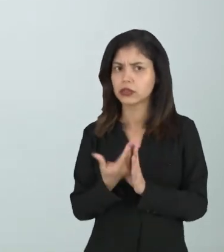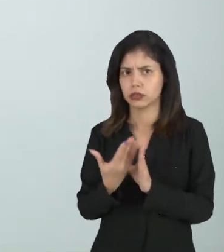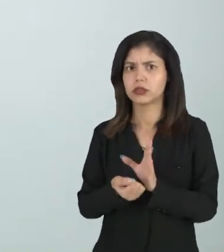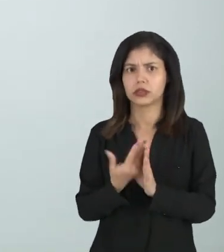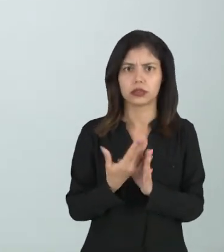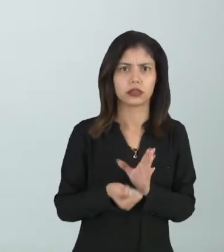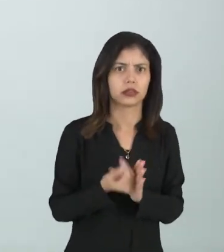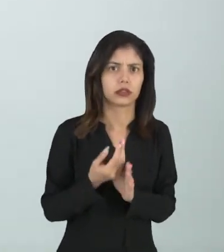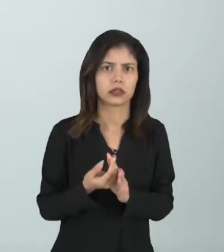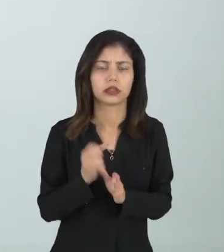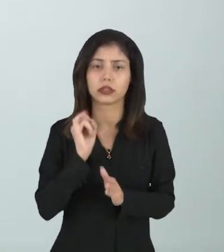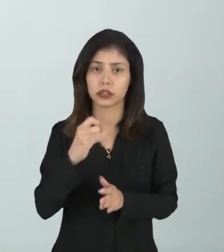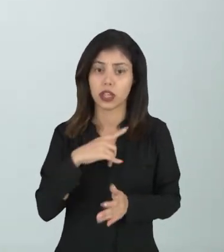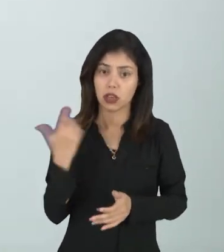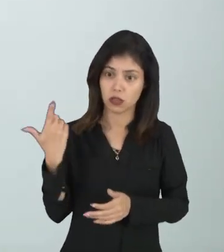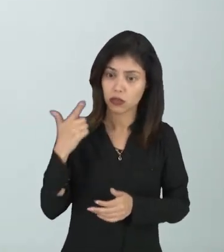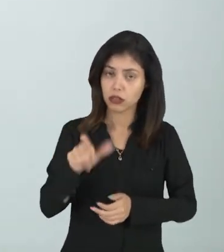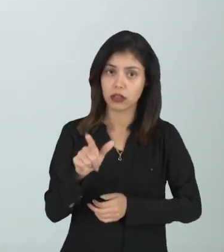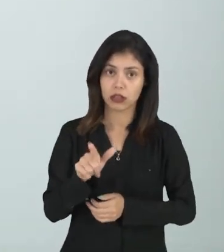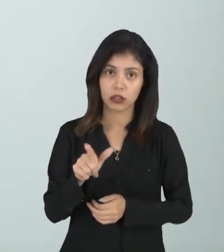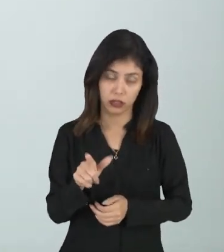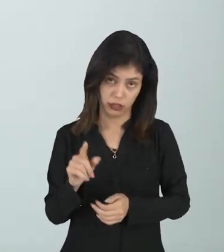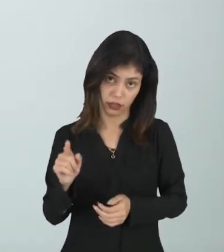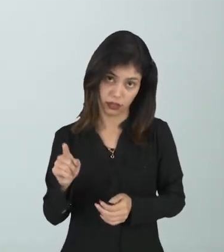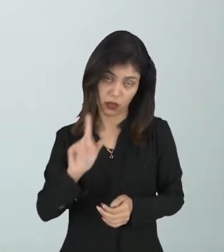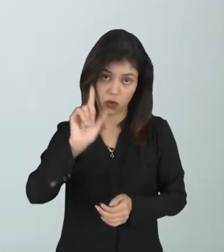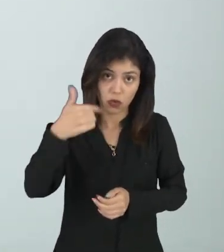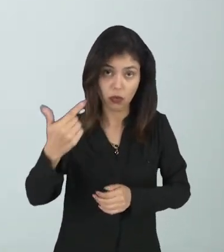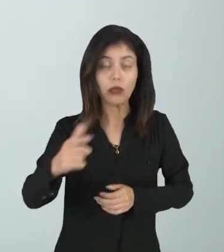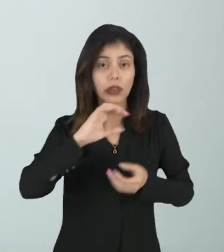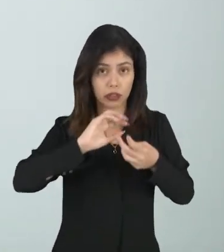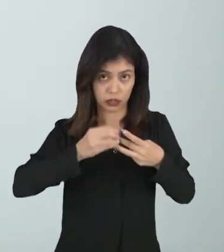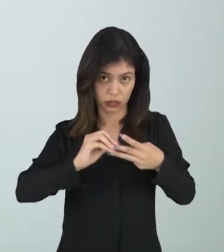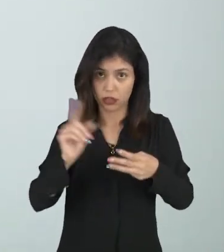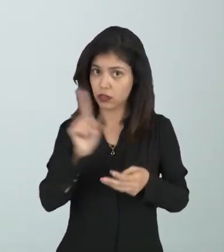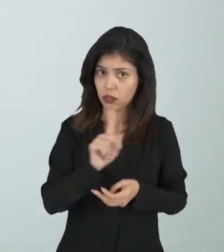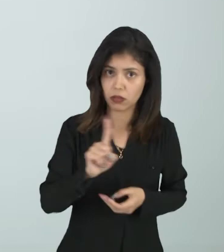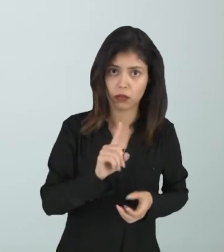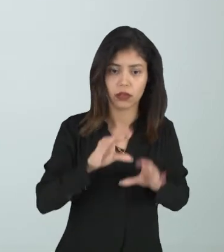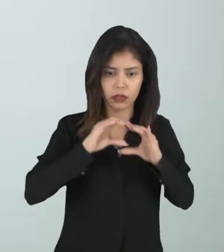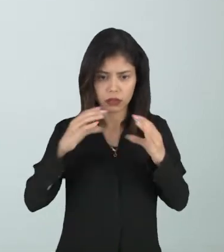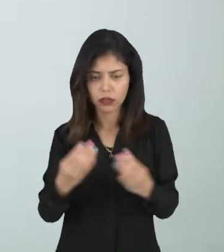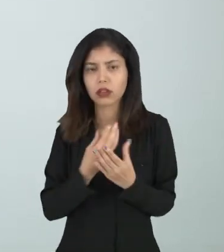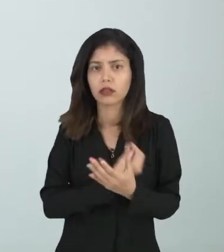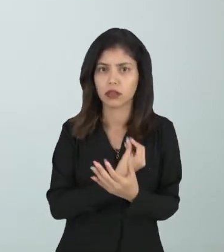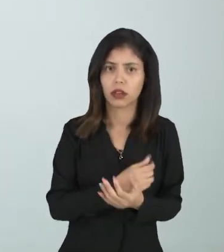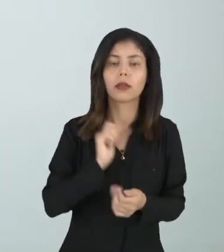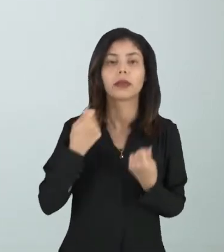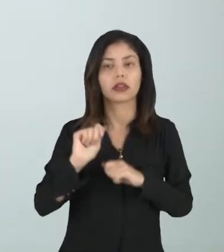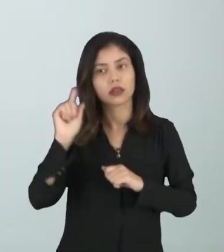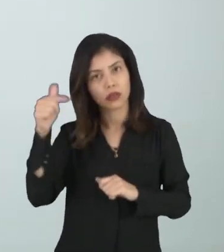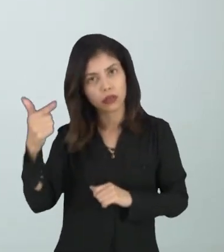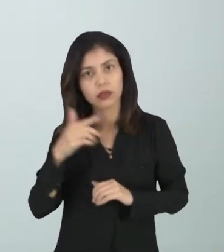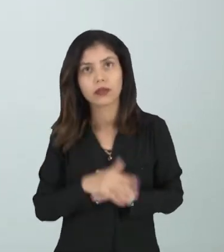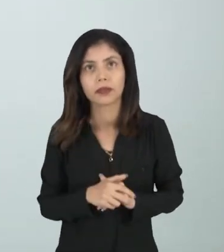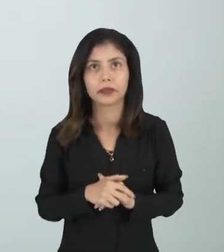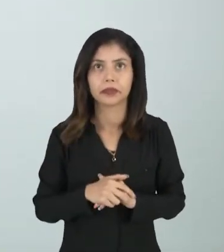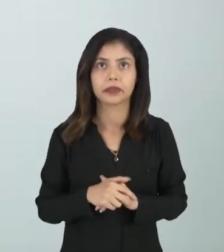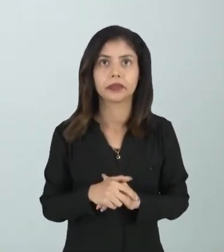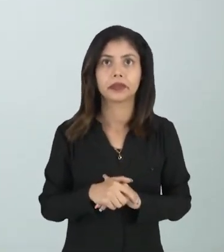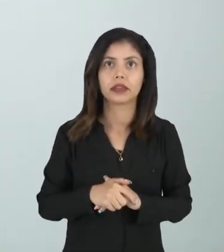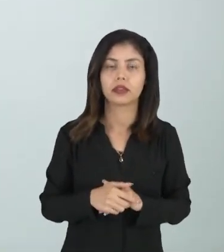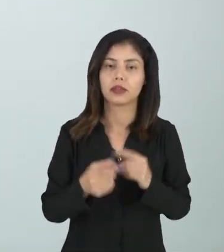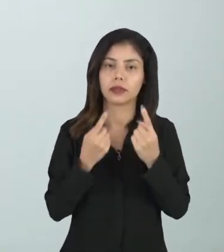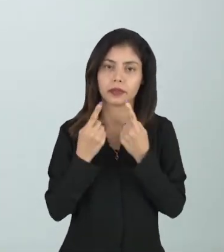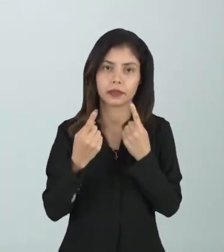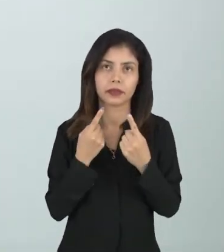reproduzir e sofrer mutação se ele estiver parasitando outra célula. Então ele não é um ser vivo, ele depende de outra célula. Tá? Então até hoje existe